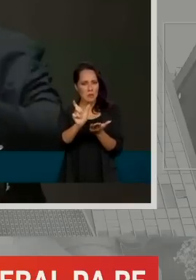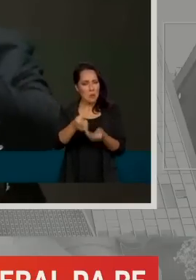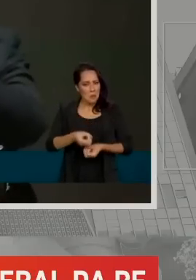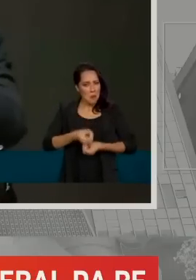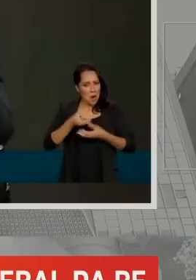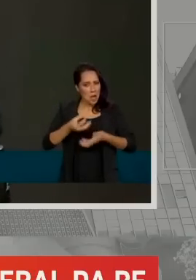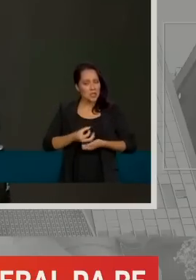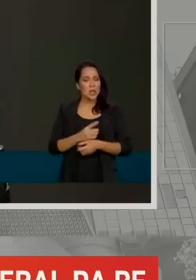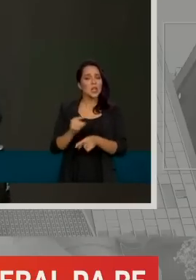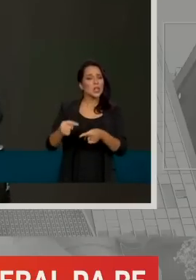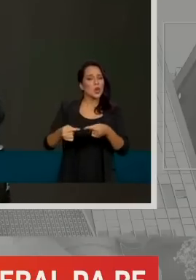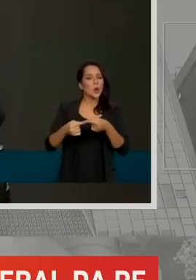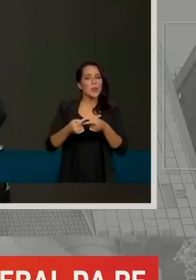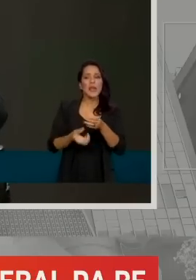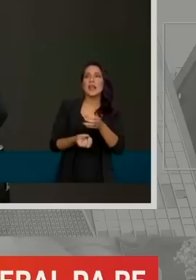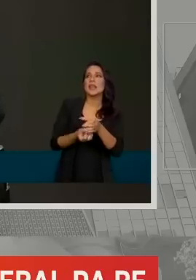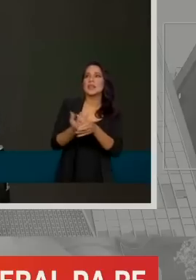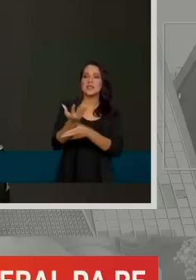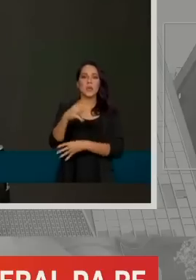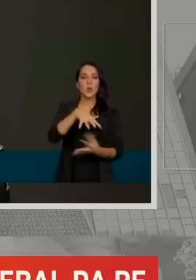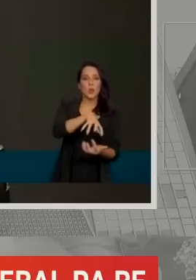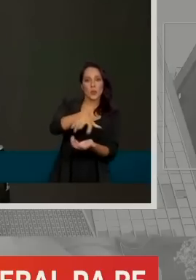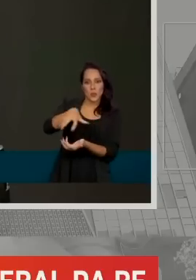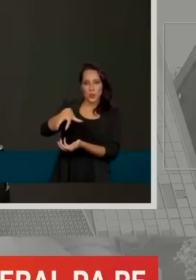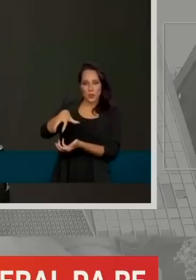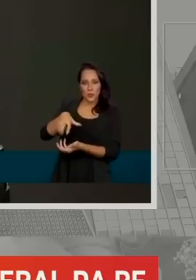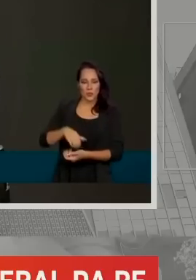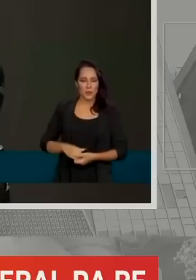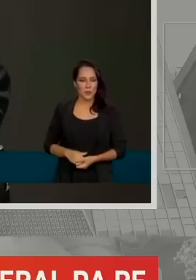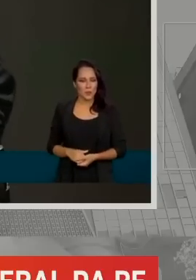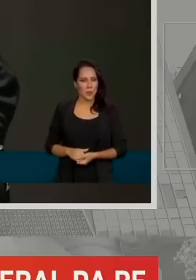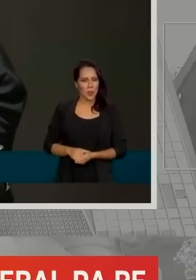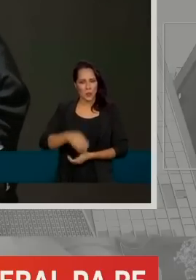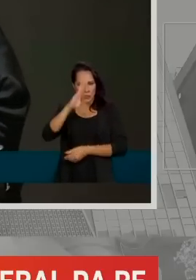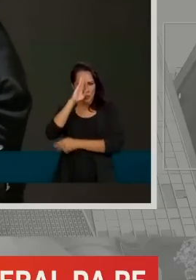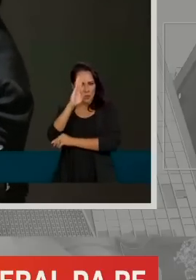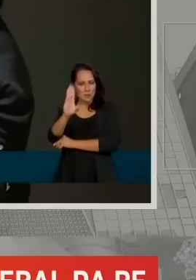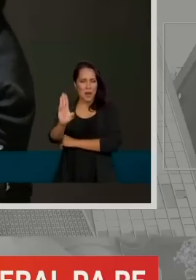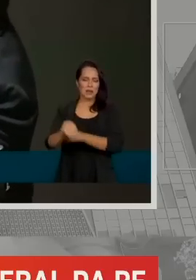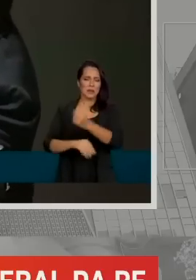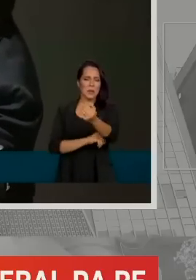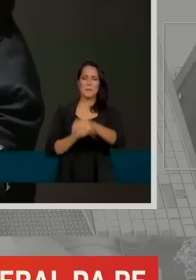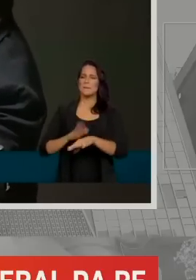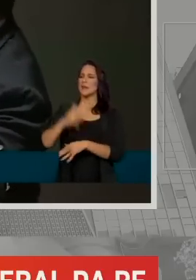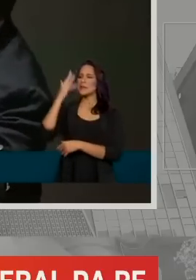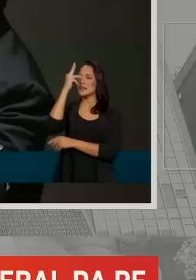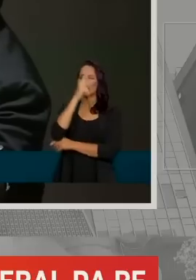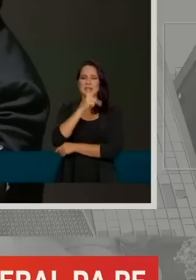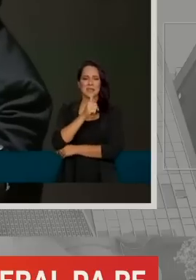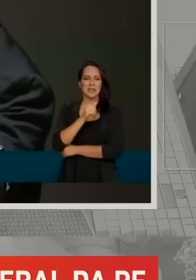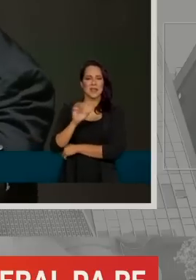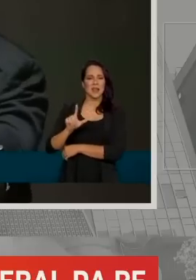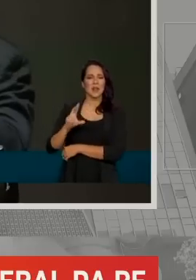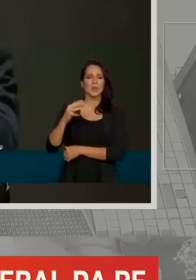tem que ter um outro olhar um olhar de Piedade para essa turma e ver quem tava de fato envolvido lá dentro quebrando as coisas ou quem foi pego de